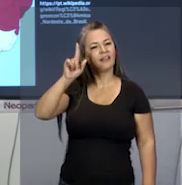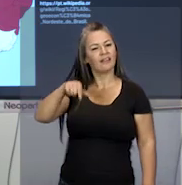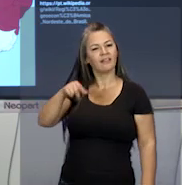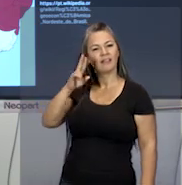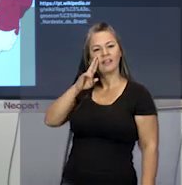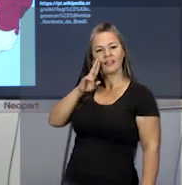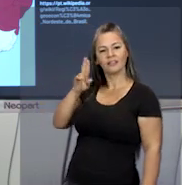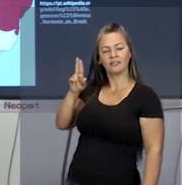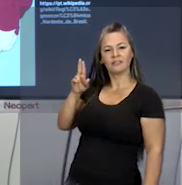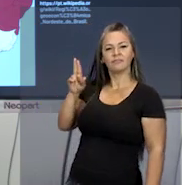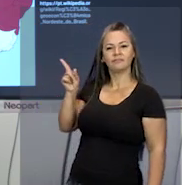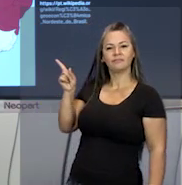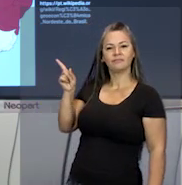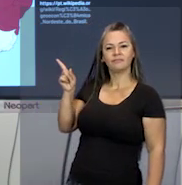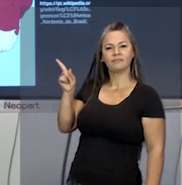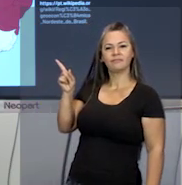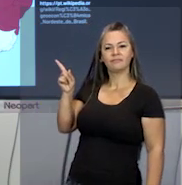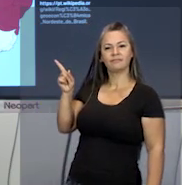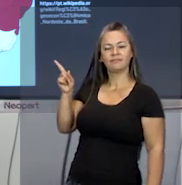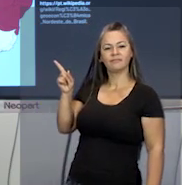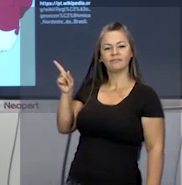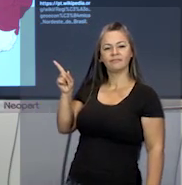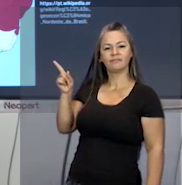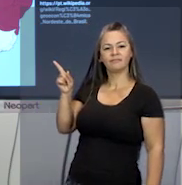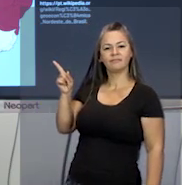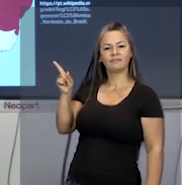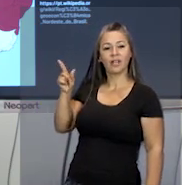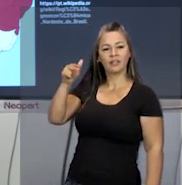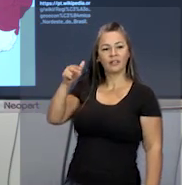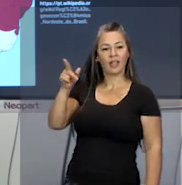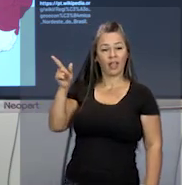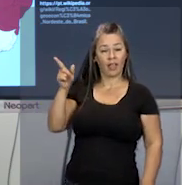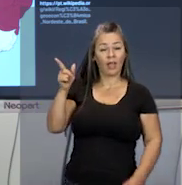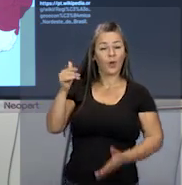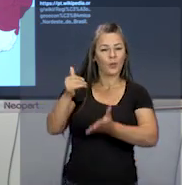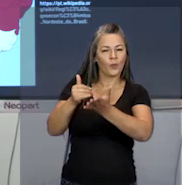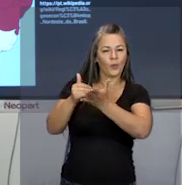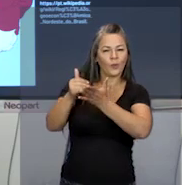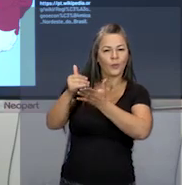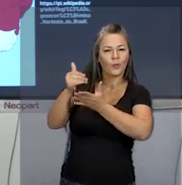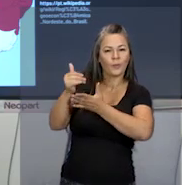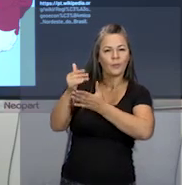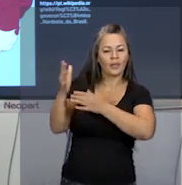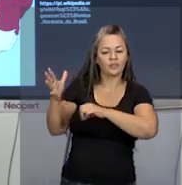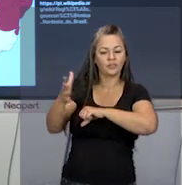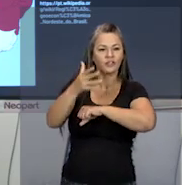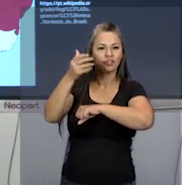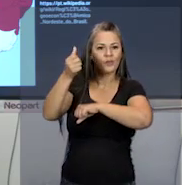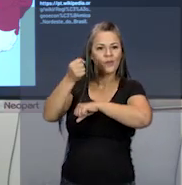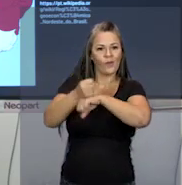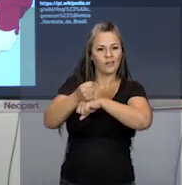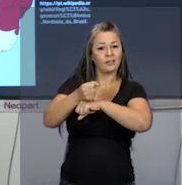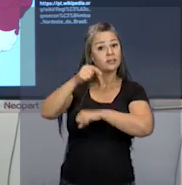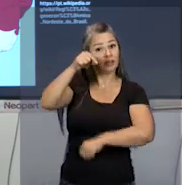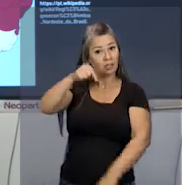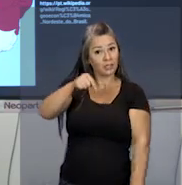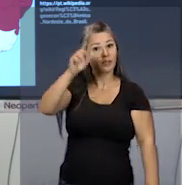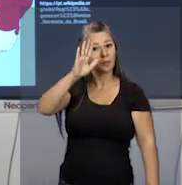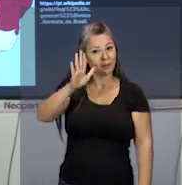pode falar que é o processo, né, vamos dizer assim, o início do processo de colonização do Brasil, de construção do nosso